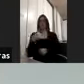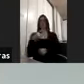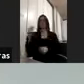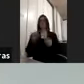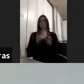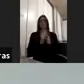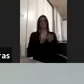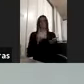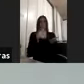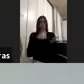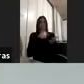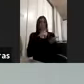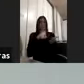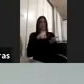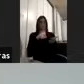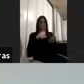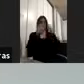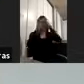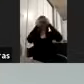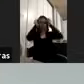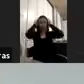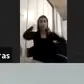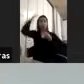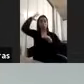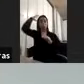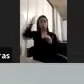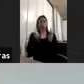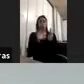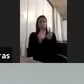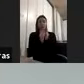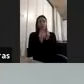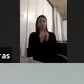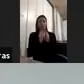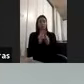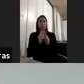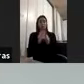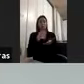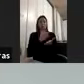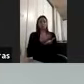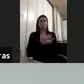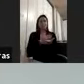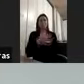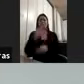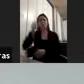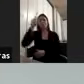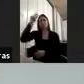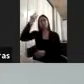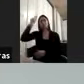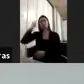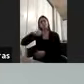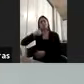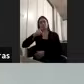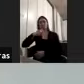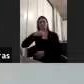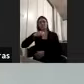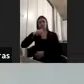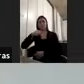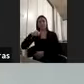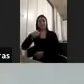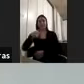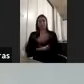Brasil. Eu acompanho a Renault desde o início, quando, em 1997, foi anunciada a vinda